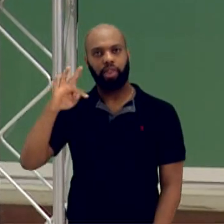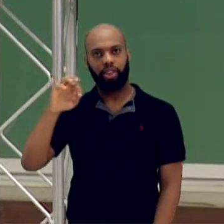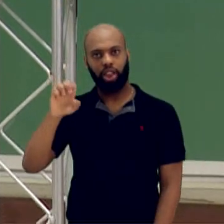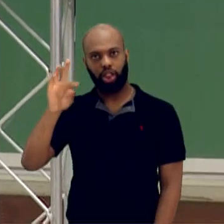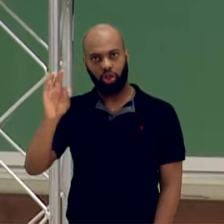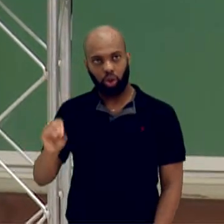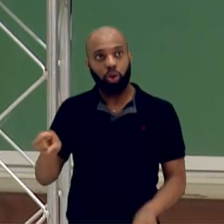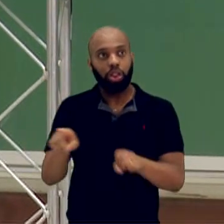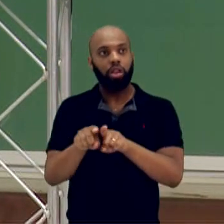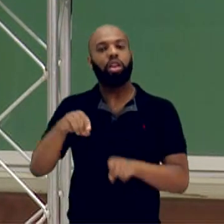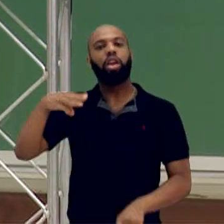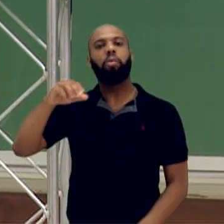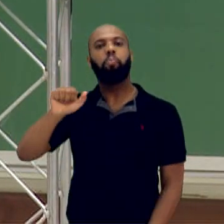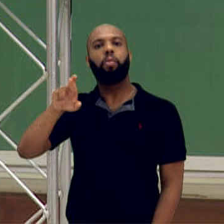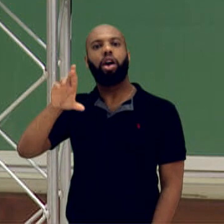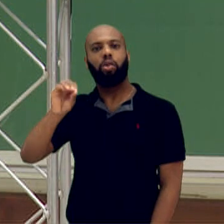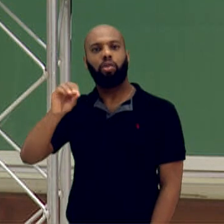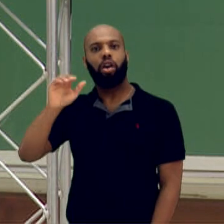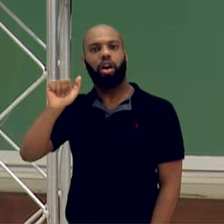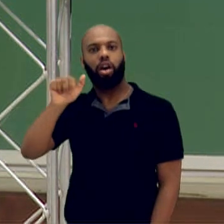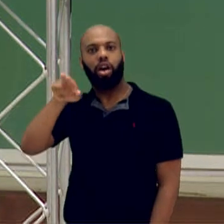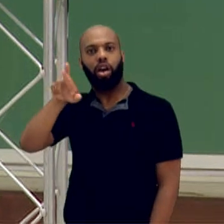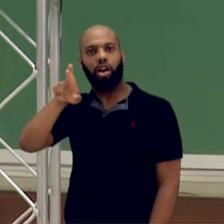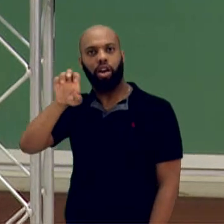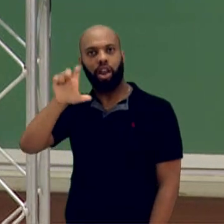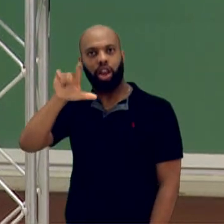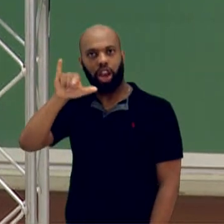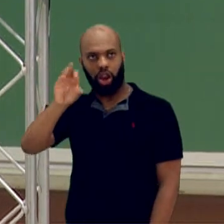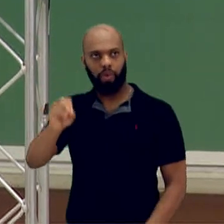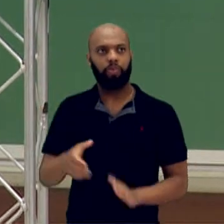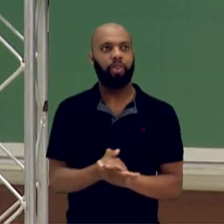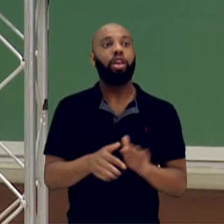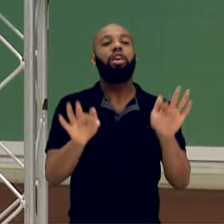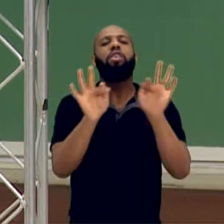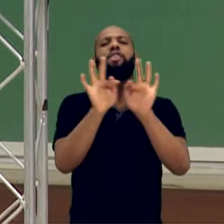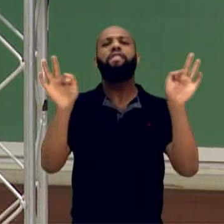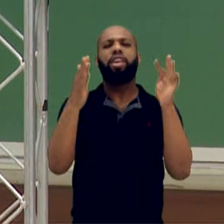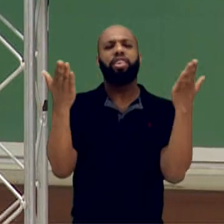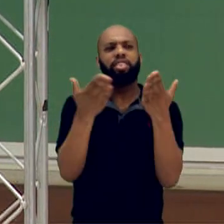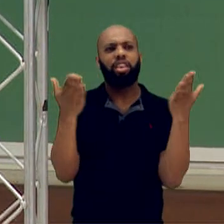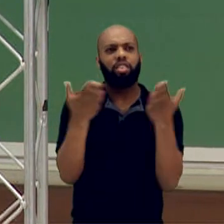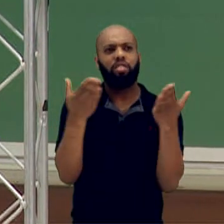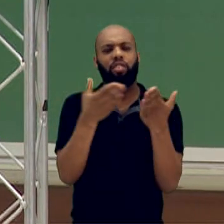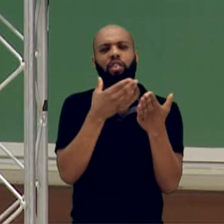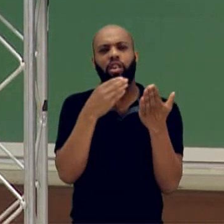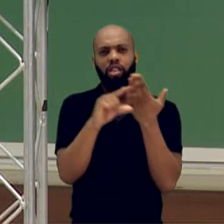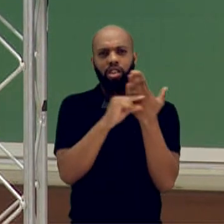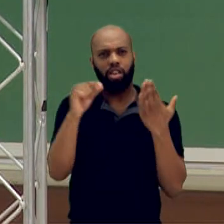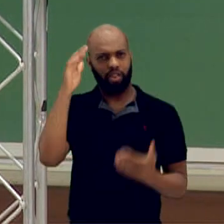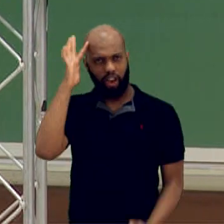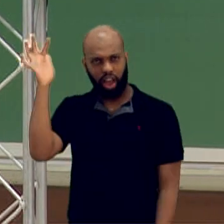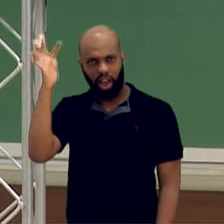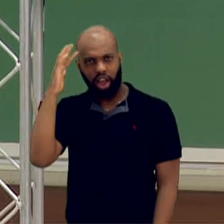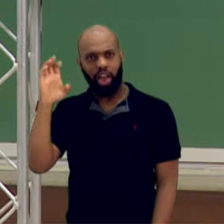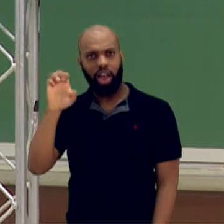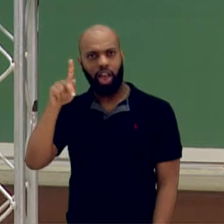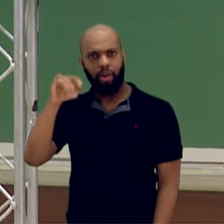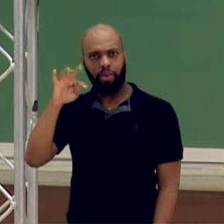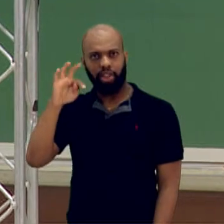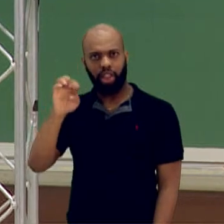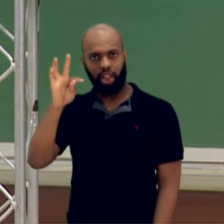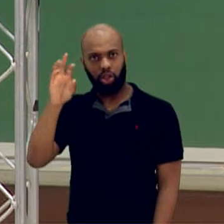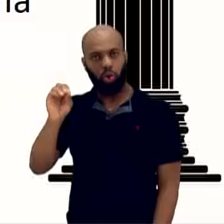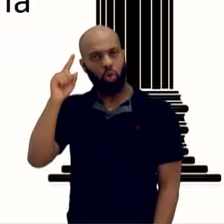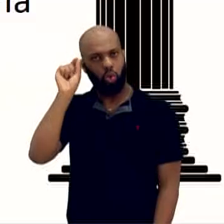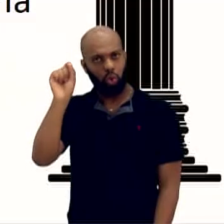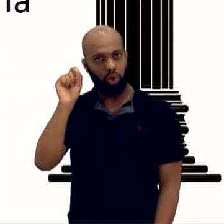e o Marco Aurélio, tá? Frase do Epicteto que resume um pouco do pensamento estoico é a